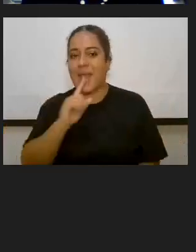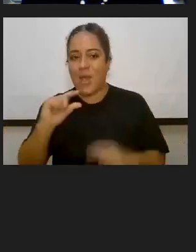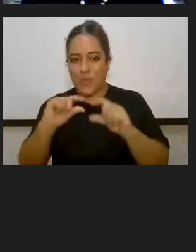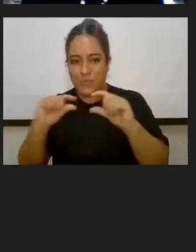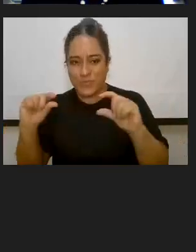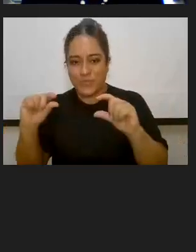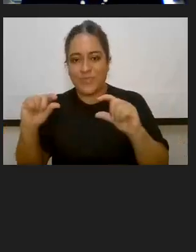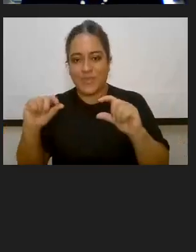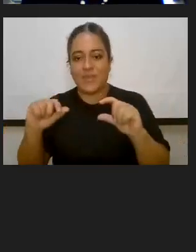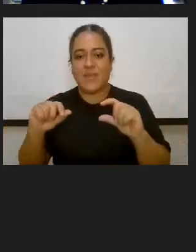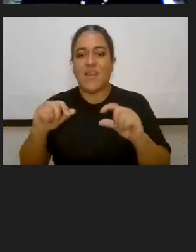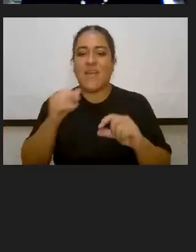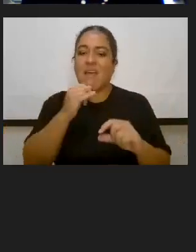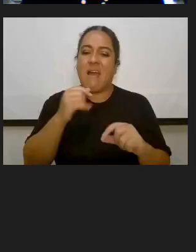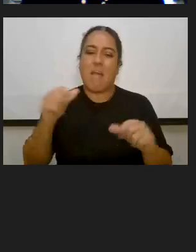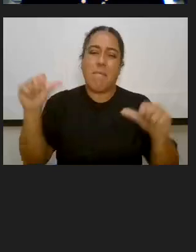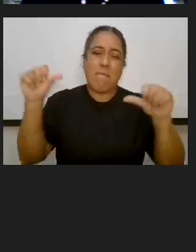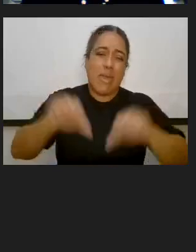a péssimo.